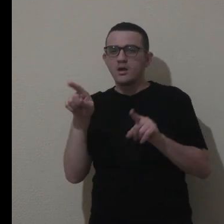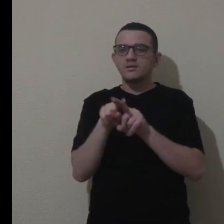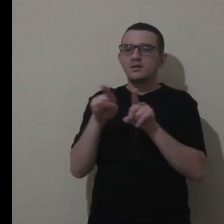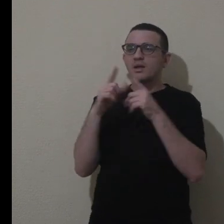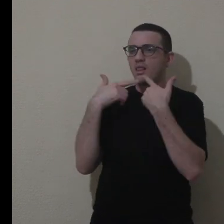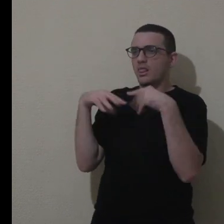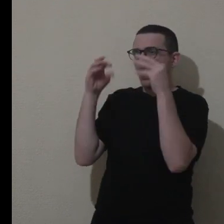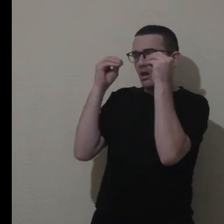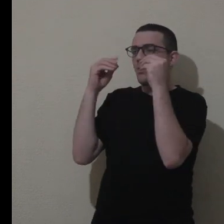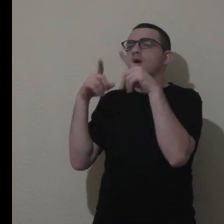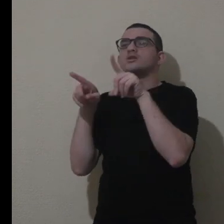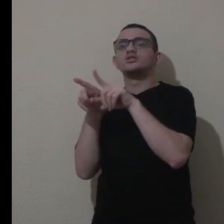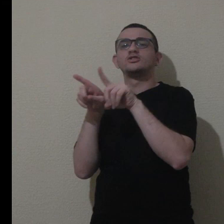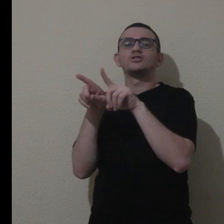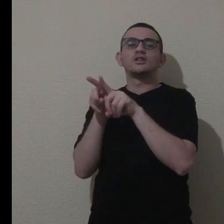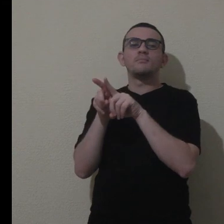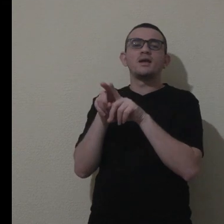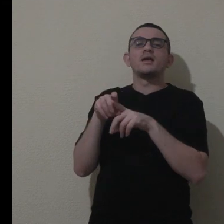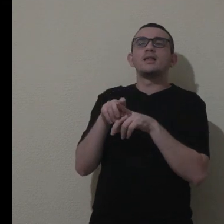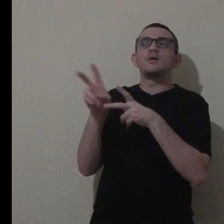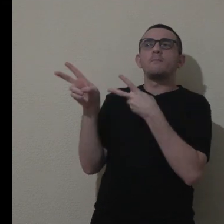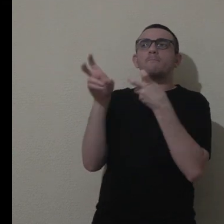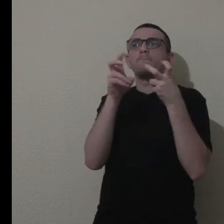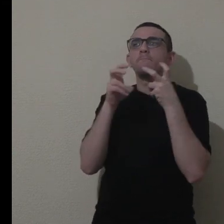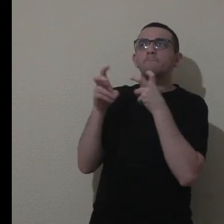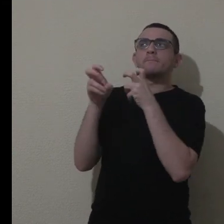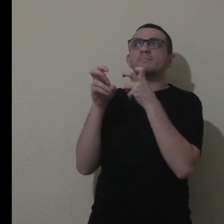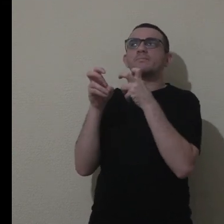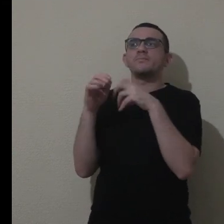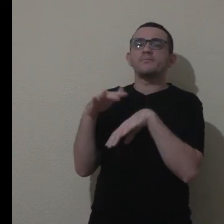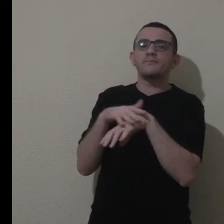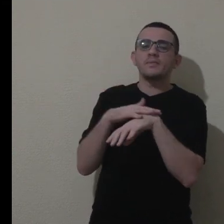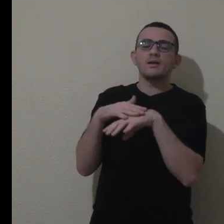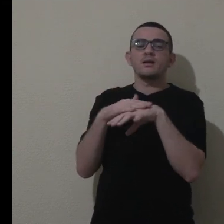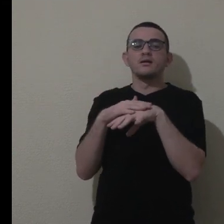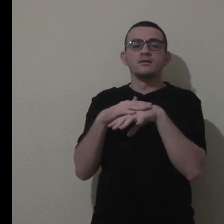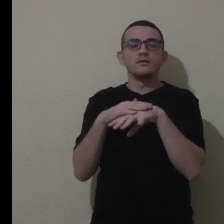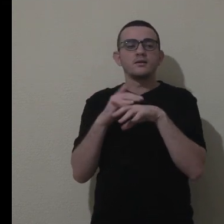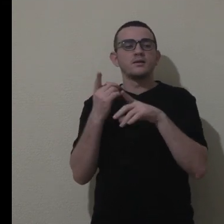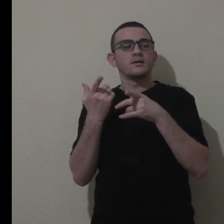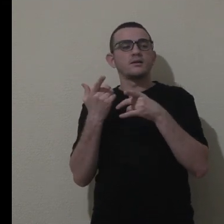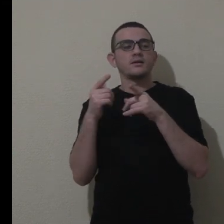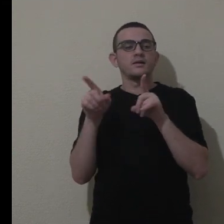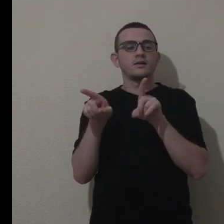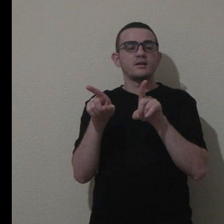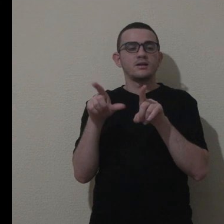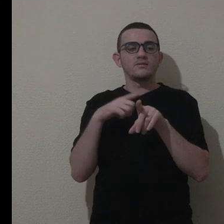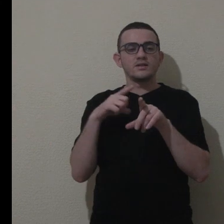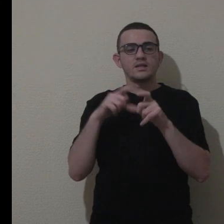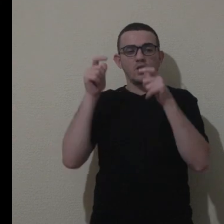da linguagem e a parte sensoriimotora, né, a parte de sensibilidade e a parte motora, que você